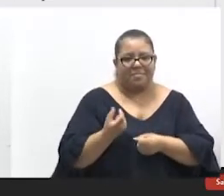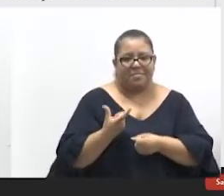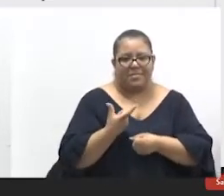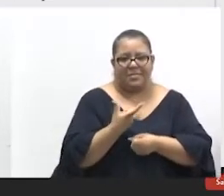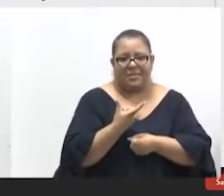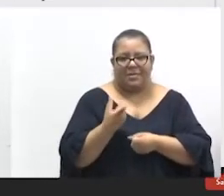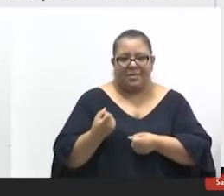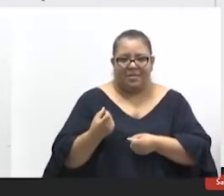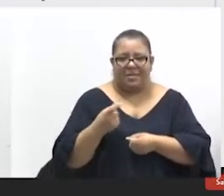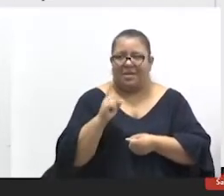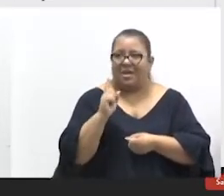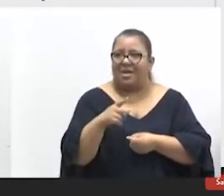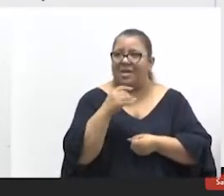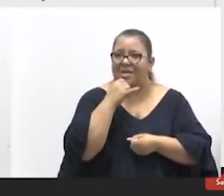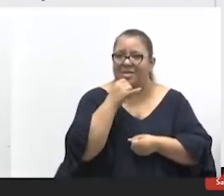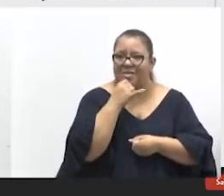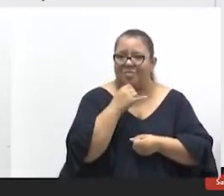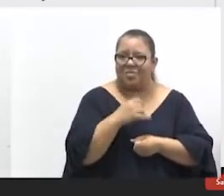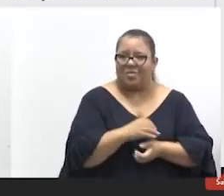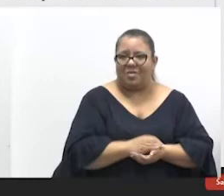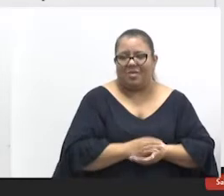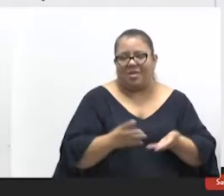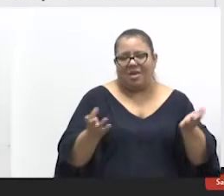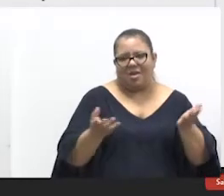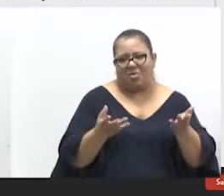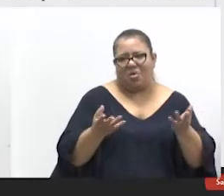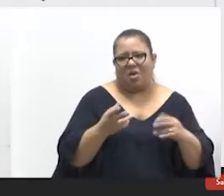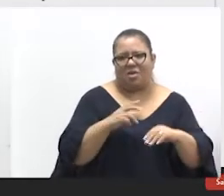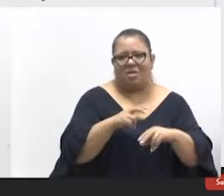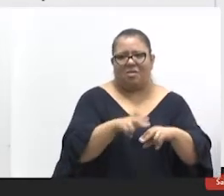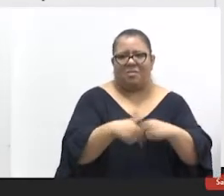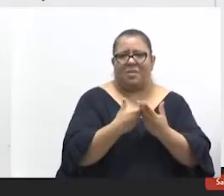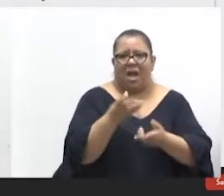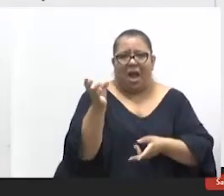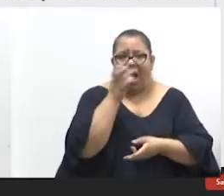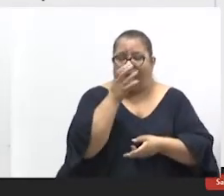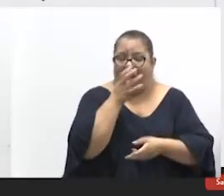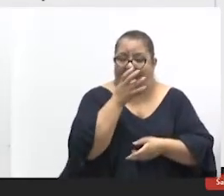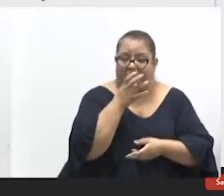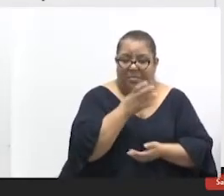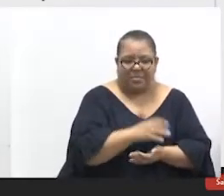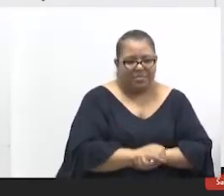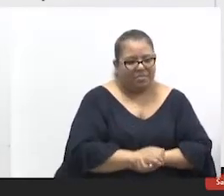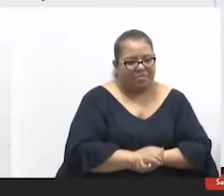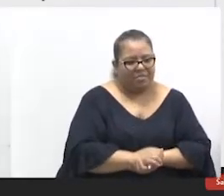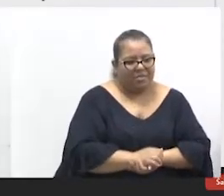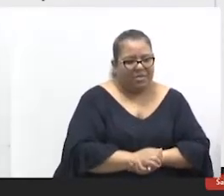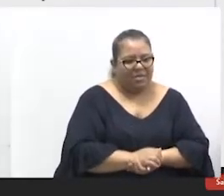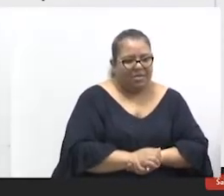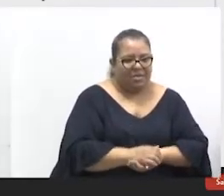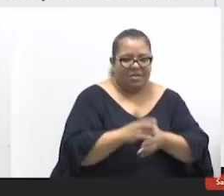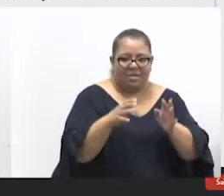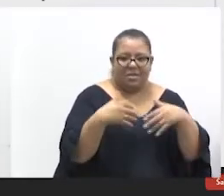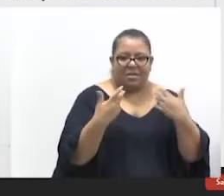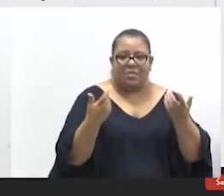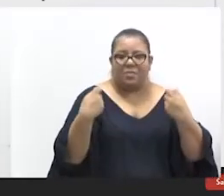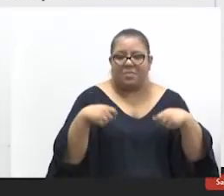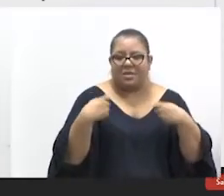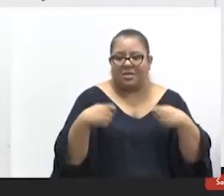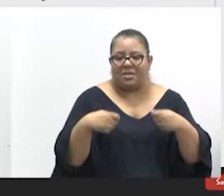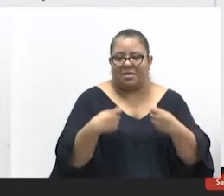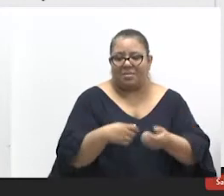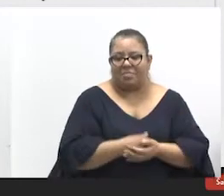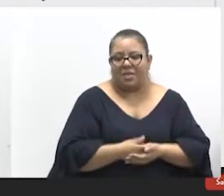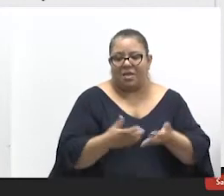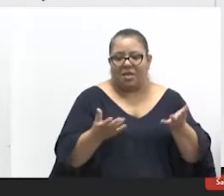poxa, 2020, e agora é muito recente do ponto de vista, né, histórico e da grande necessidade.